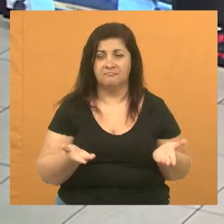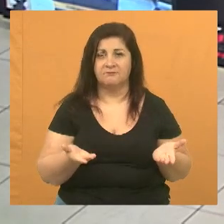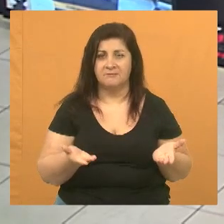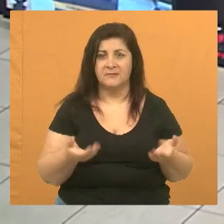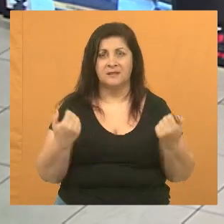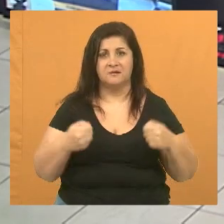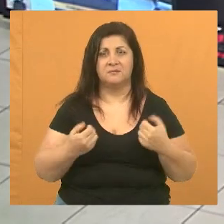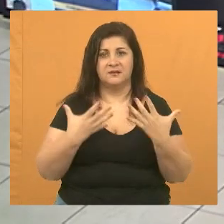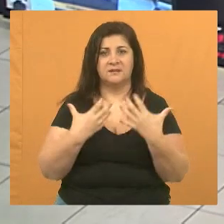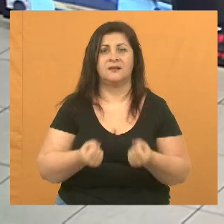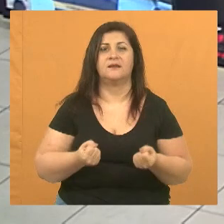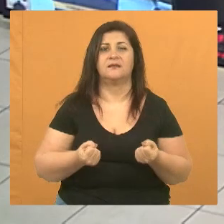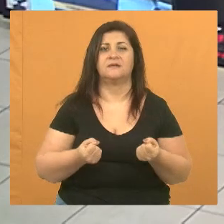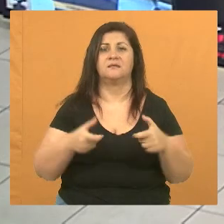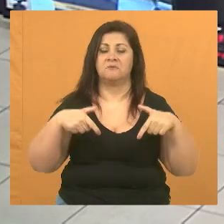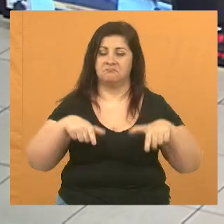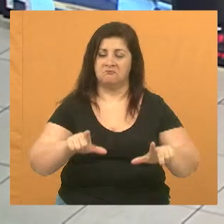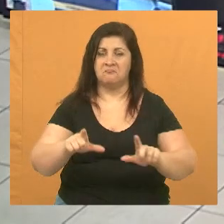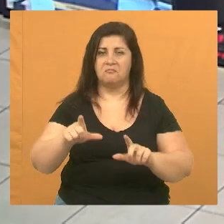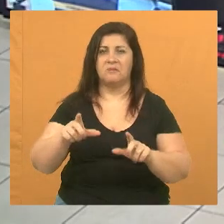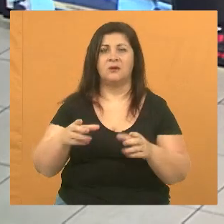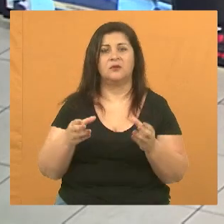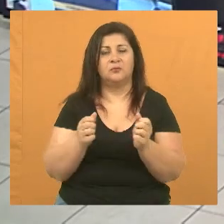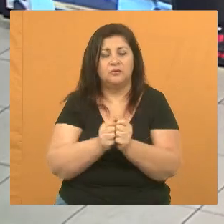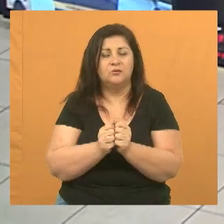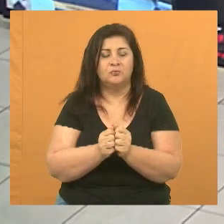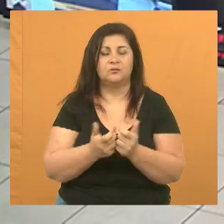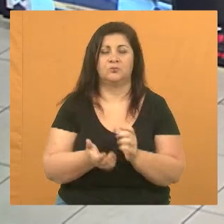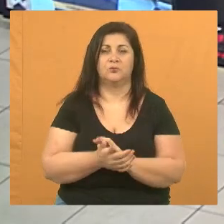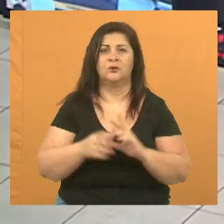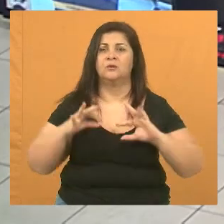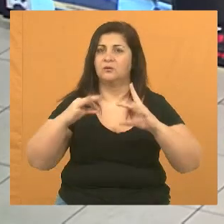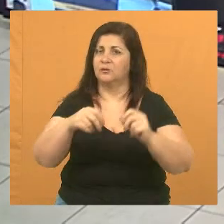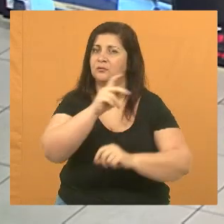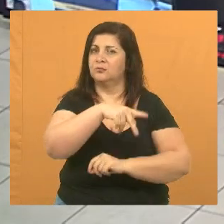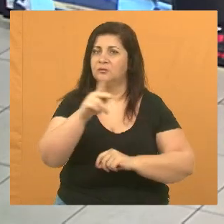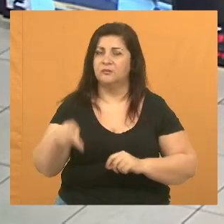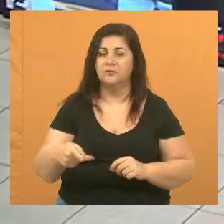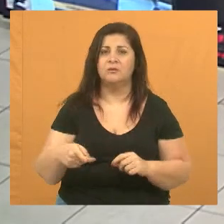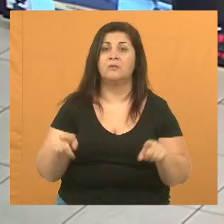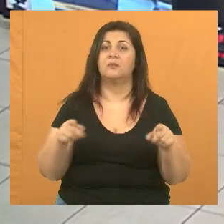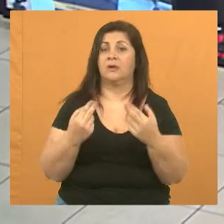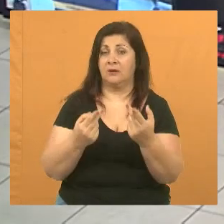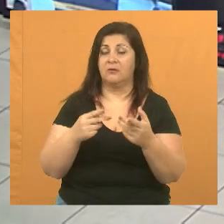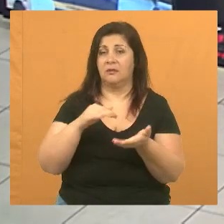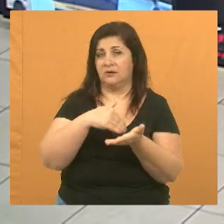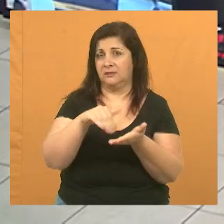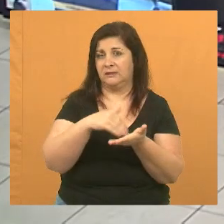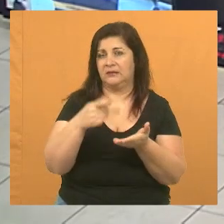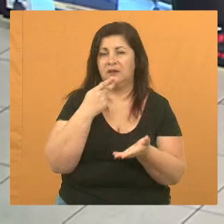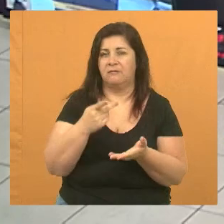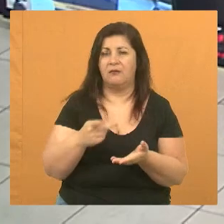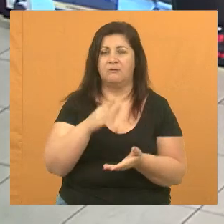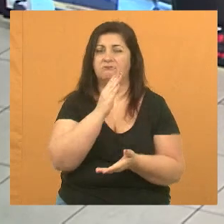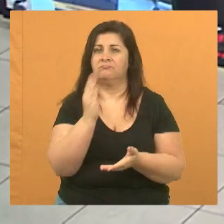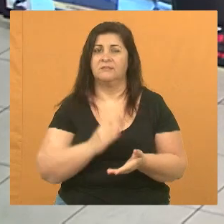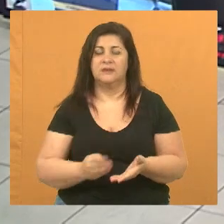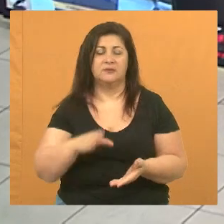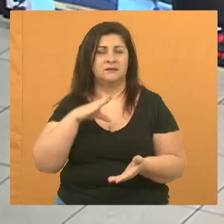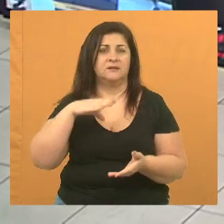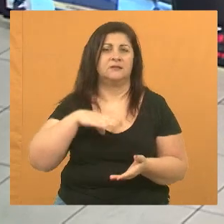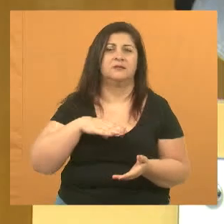devem receber essa homenagem junto comigo. Né? Todos os professores, como a nossa secretária falou, do Brasil, da